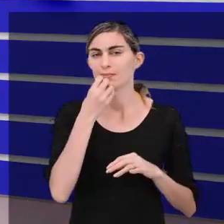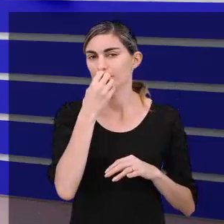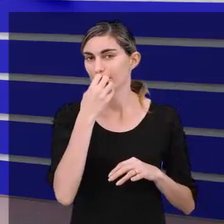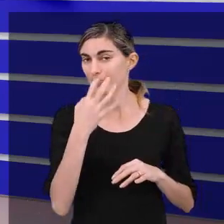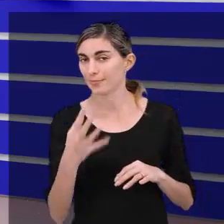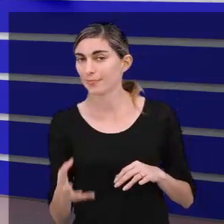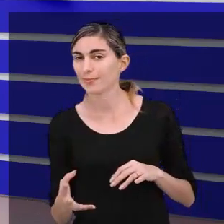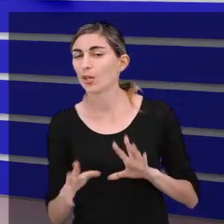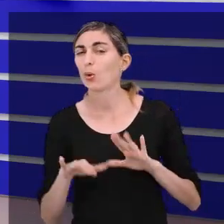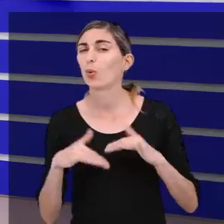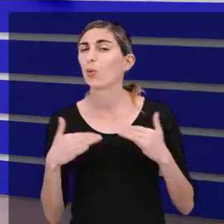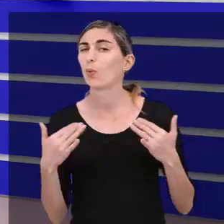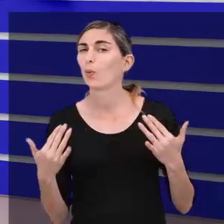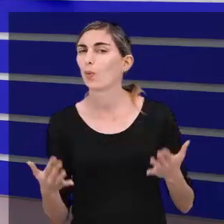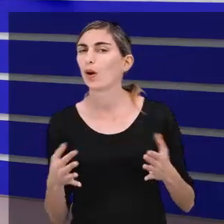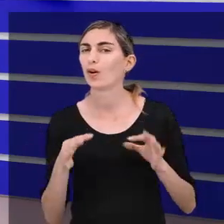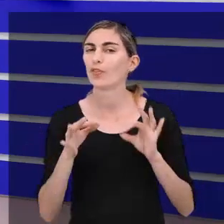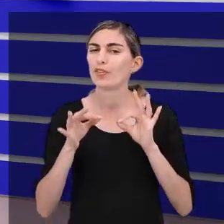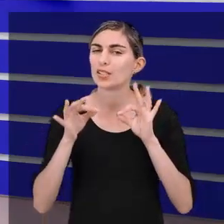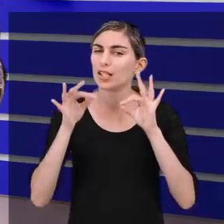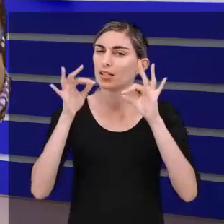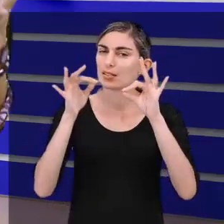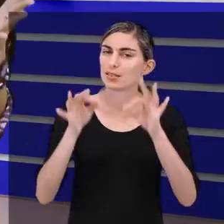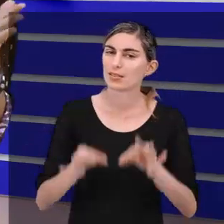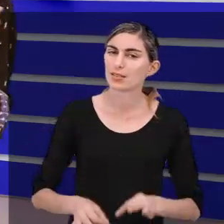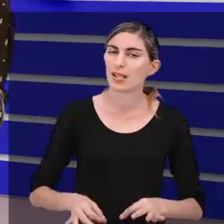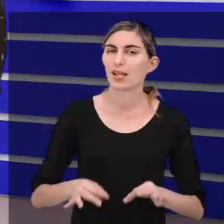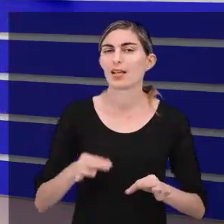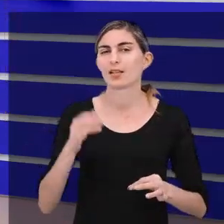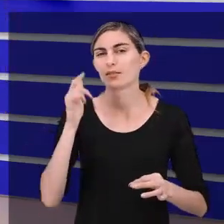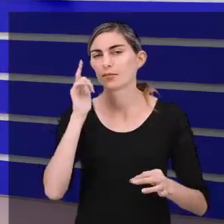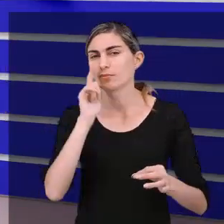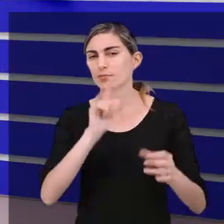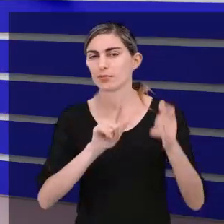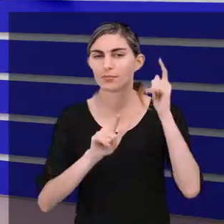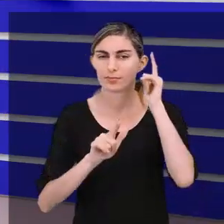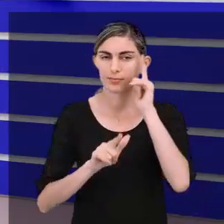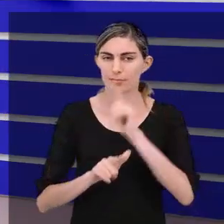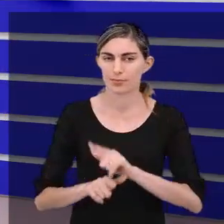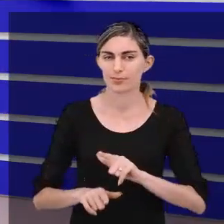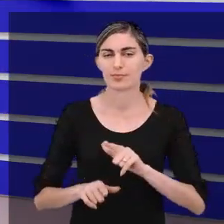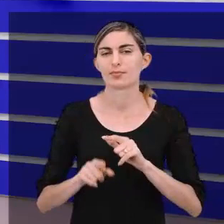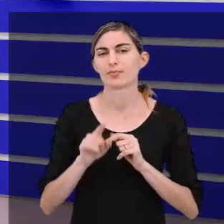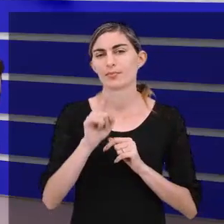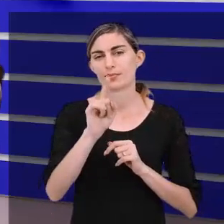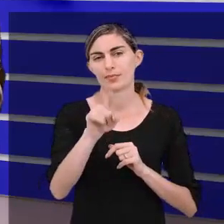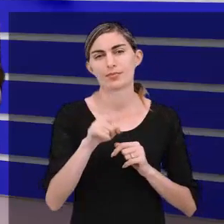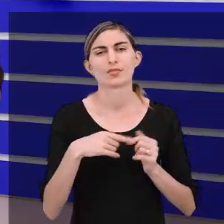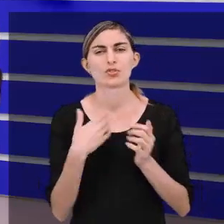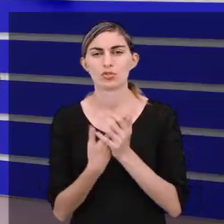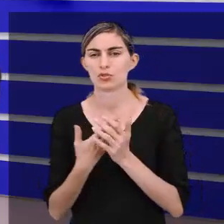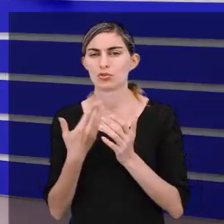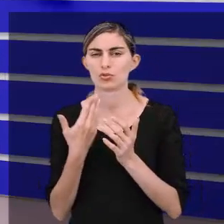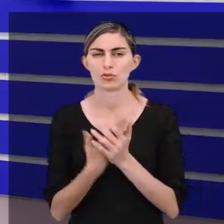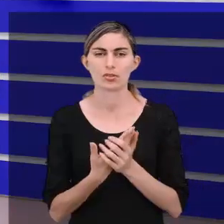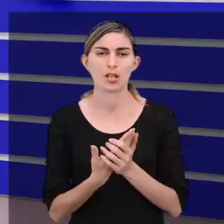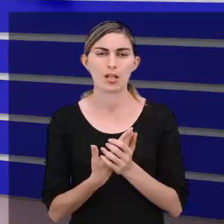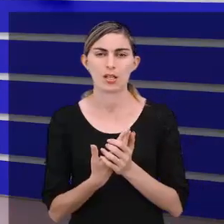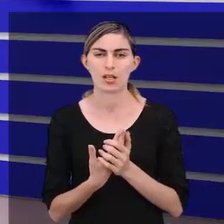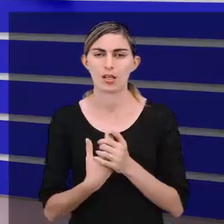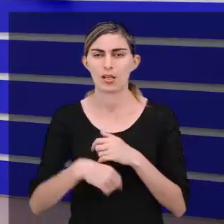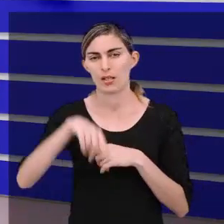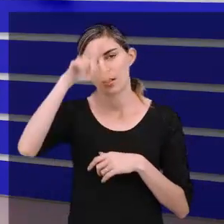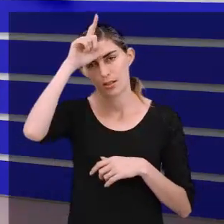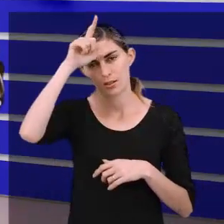Muito bem. Qual é o que vai dar certo? Qual é o que vai trazer resultado? Aí Kenneth Blanchard estudaram uma liderança chamada